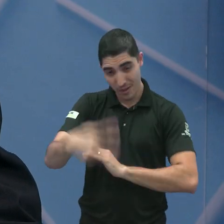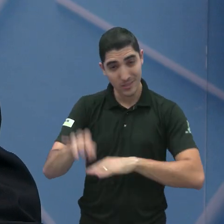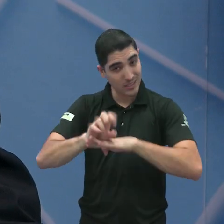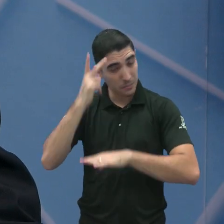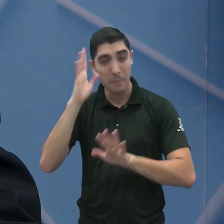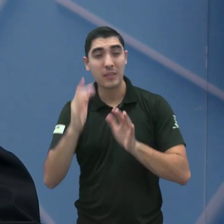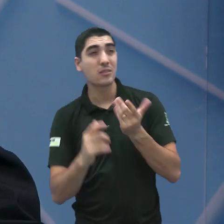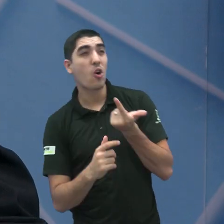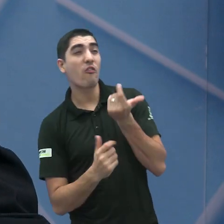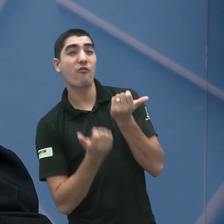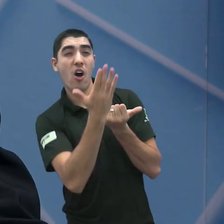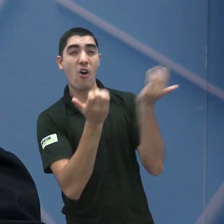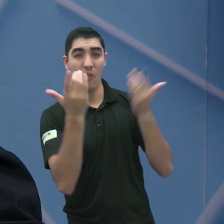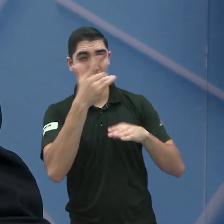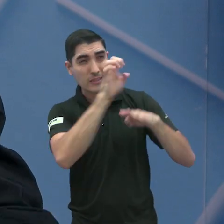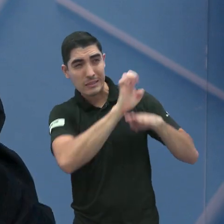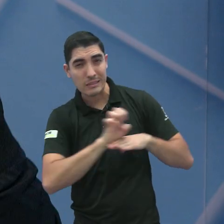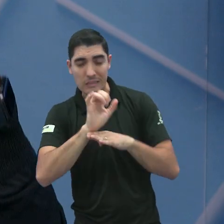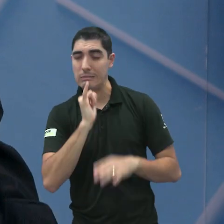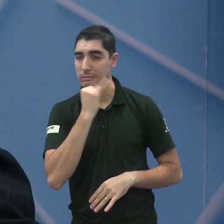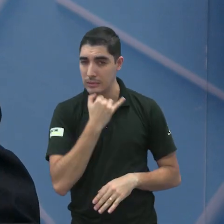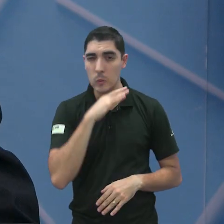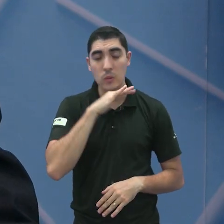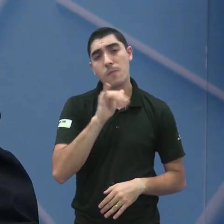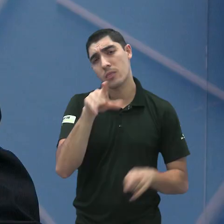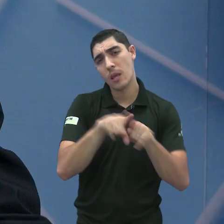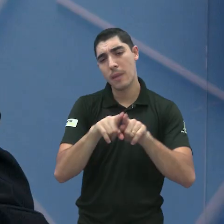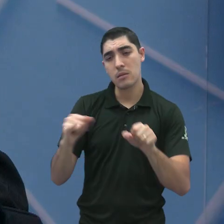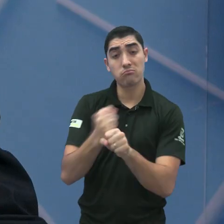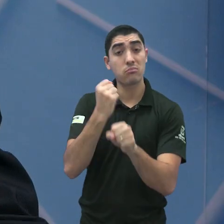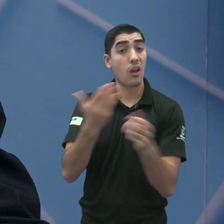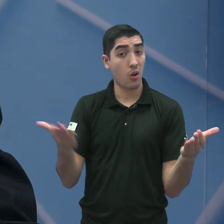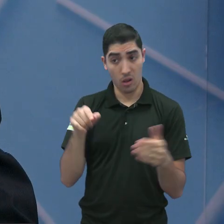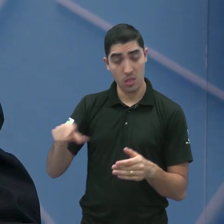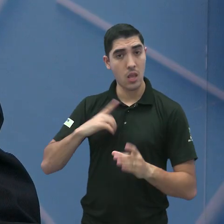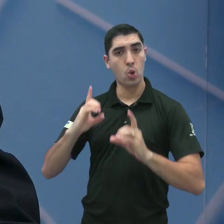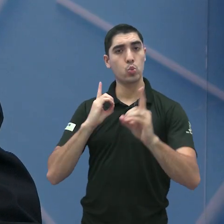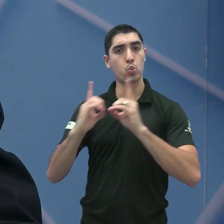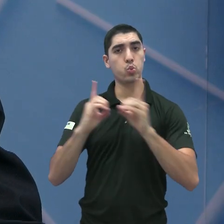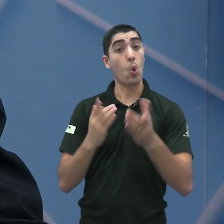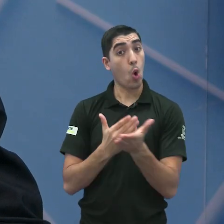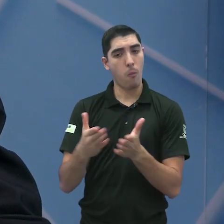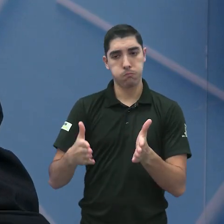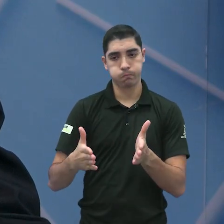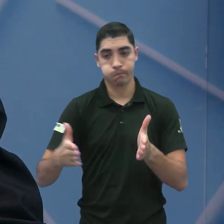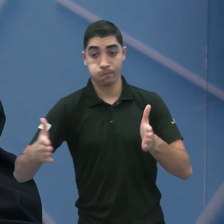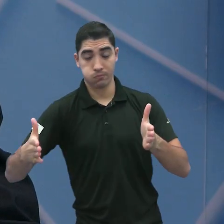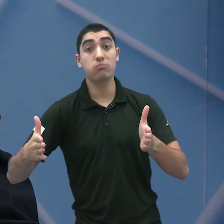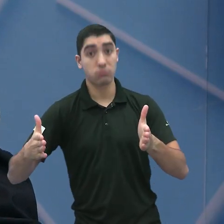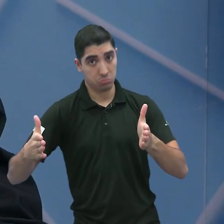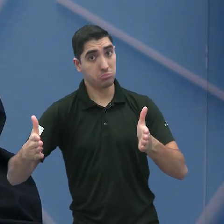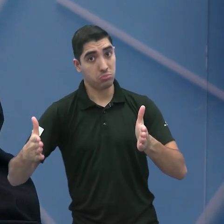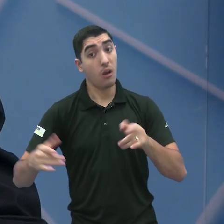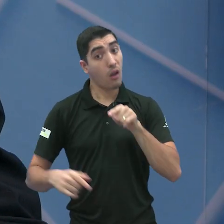situação das estradas, né? E a questão de obras, a gente pega até a própria presidente Dutra aí, que está tendo a ampliação da via, né? Influencia muito